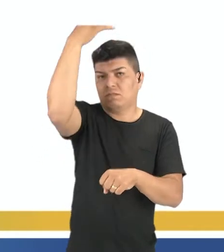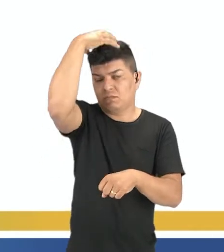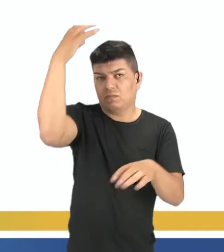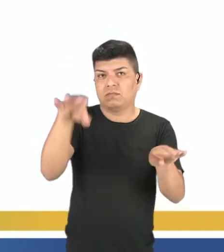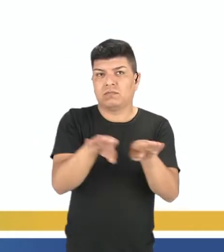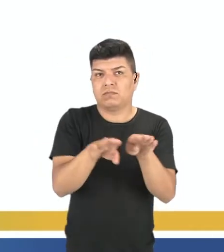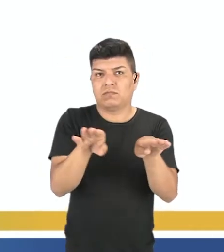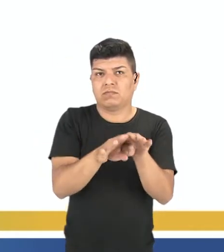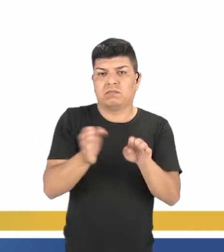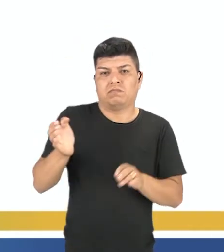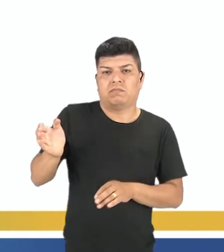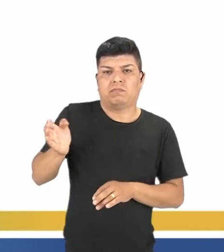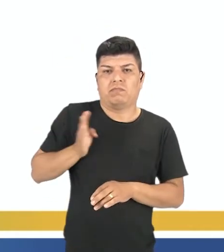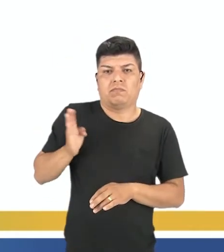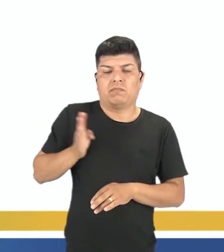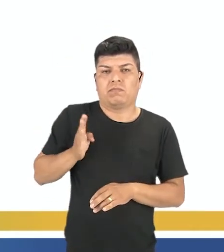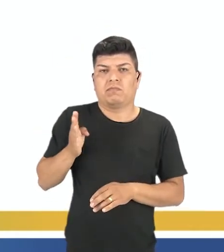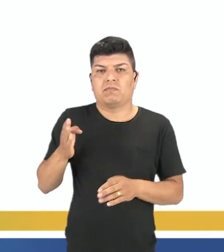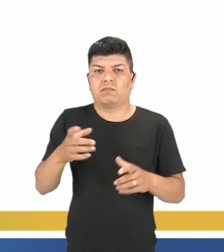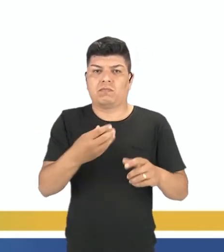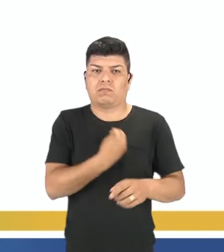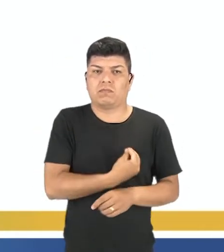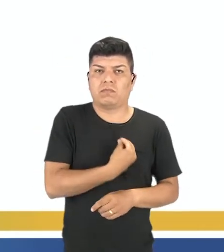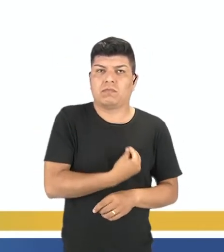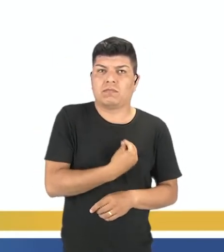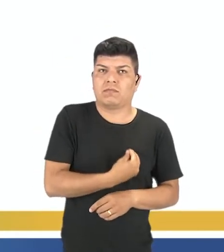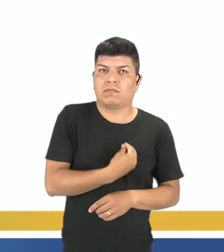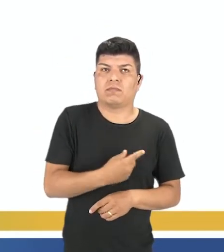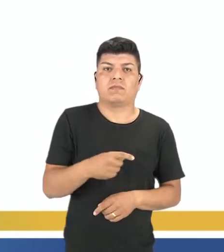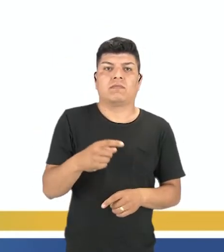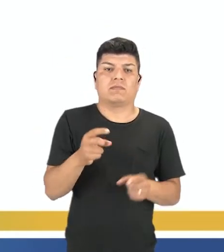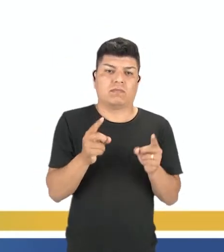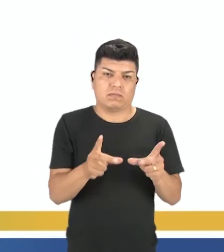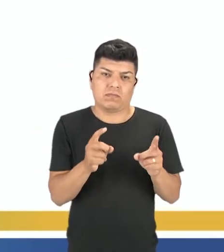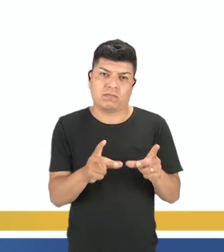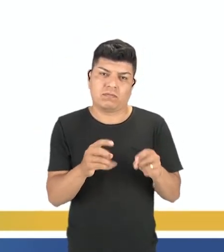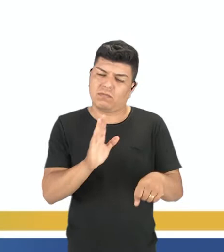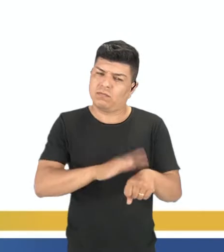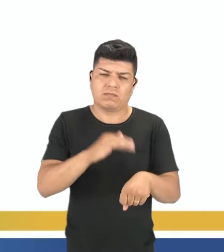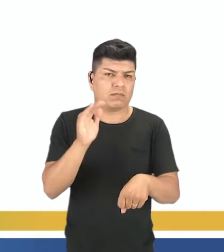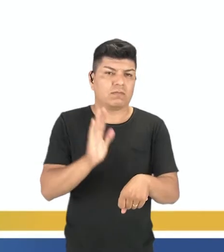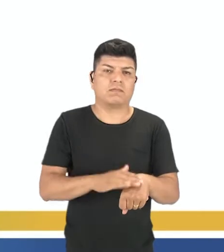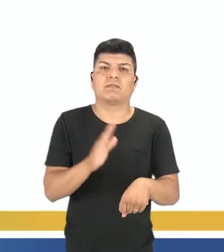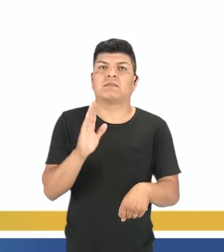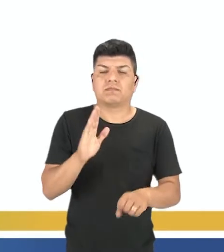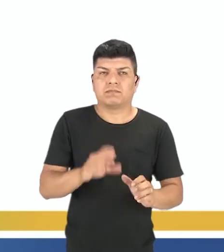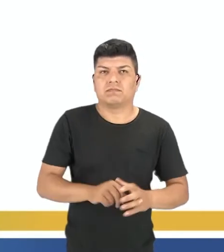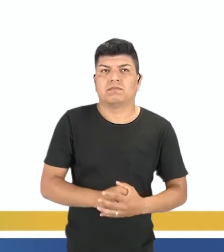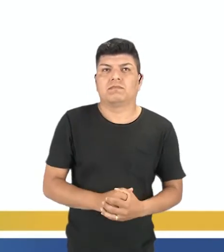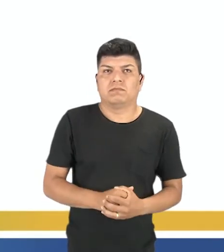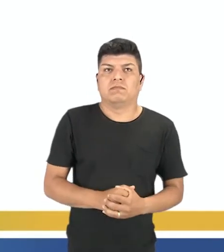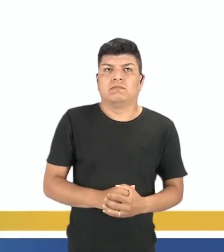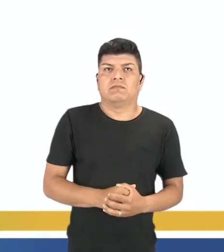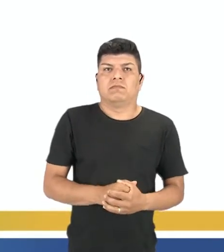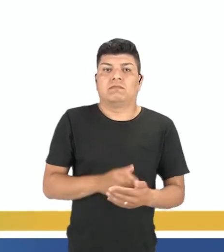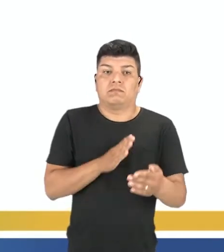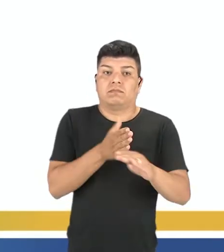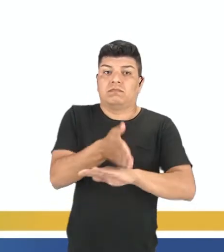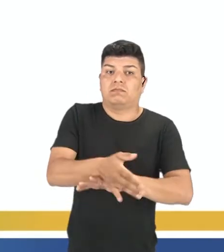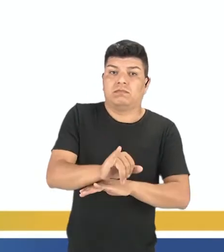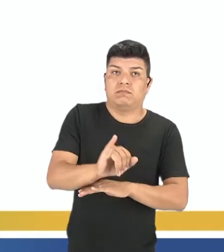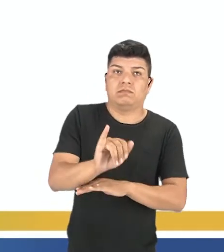prejudicava os burgueses locais, os latifundiários locais que queriam vender cada vez mais. Continuando aí, invasão da